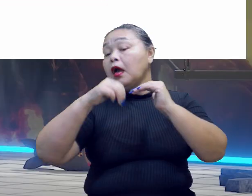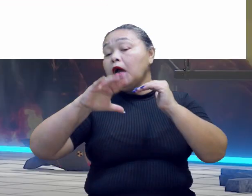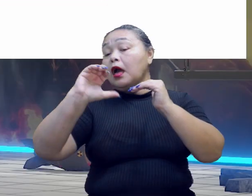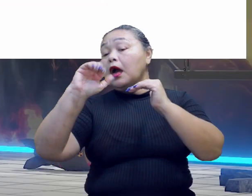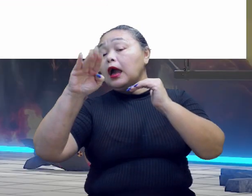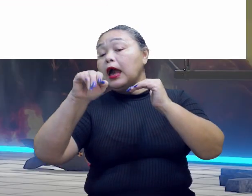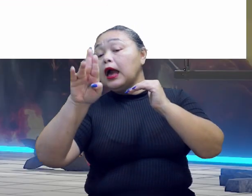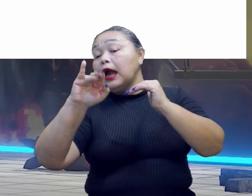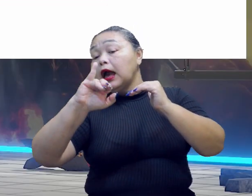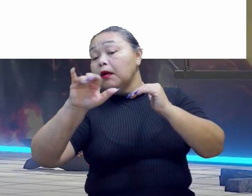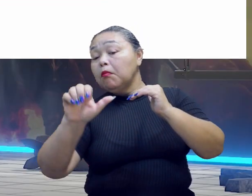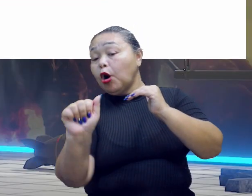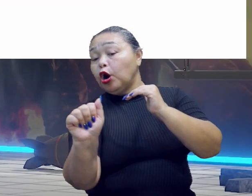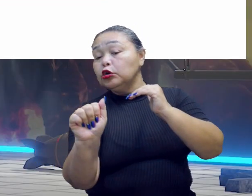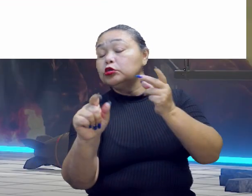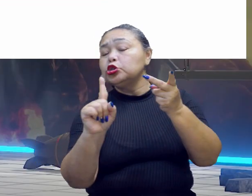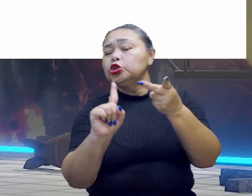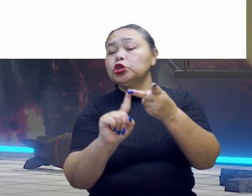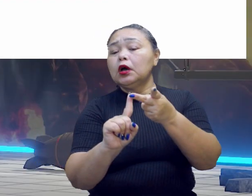se nós olharmos